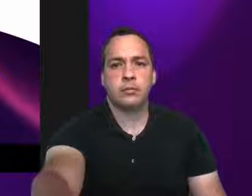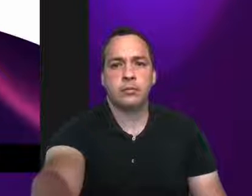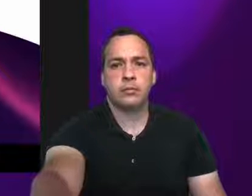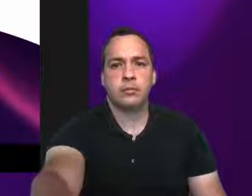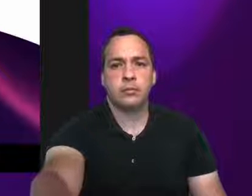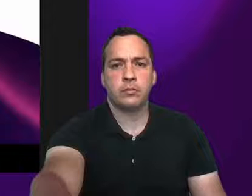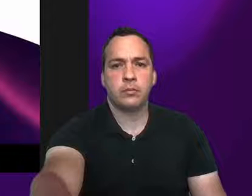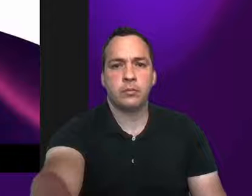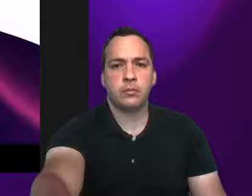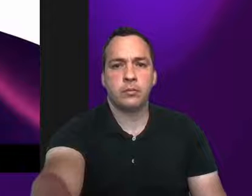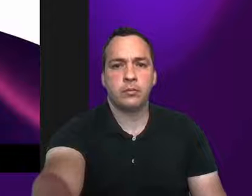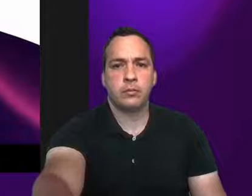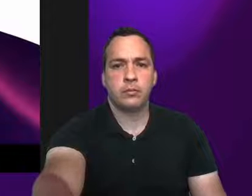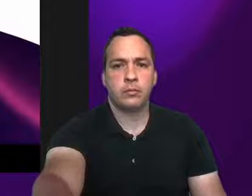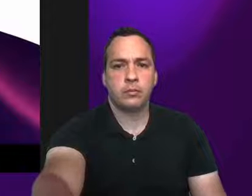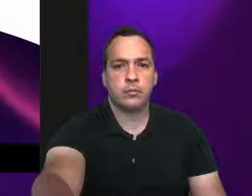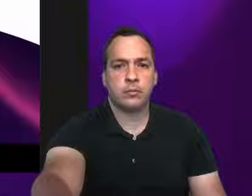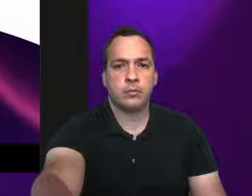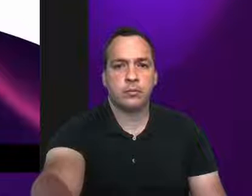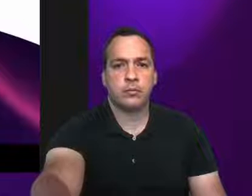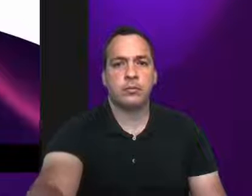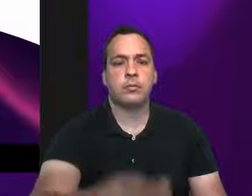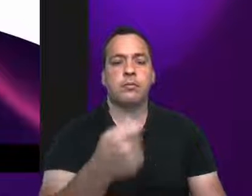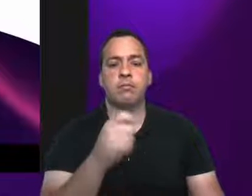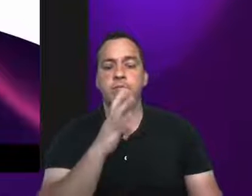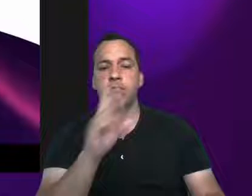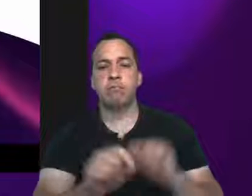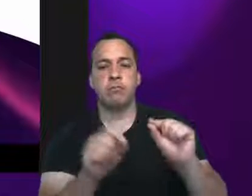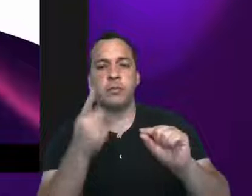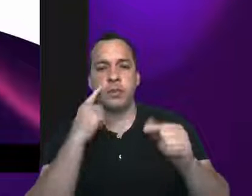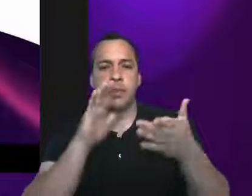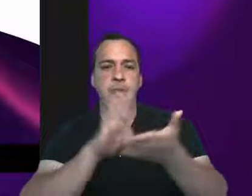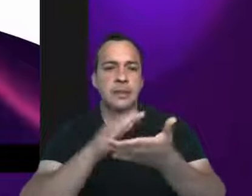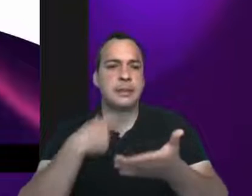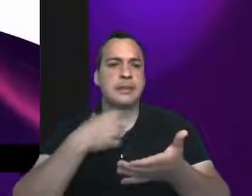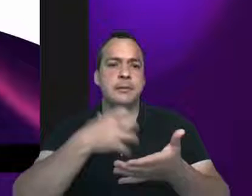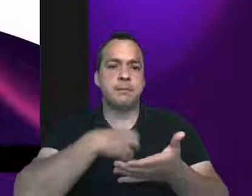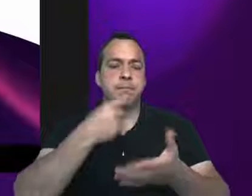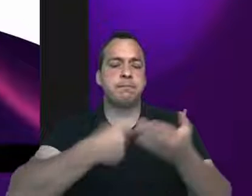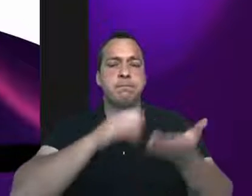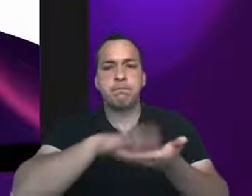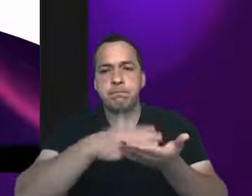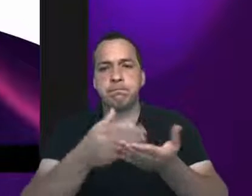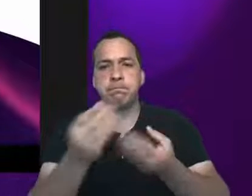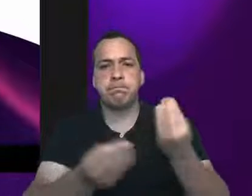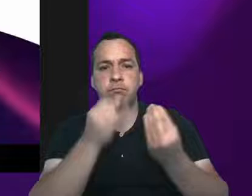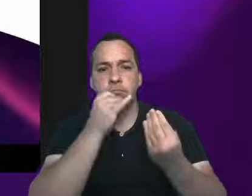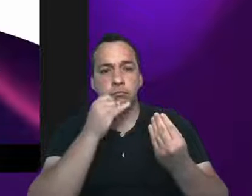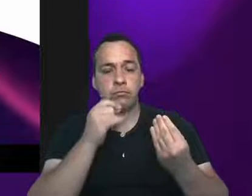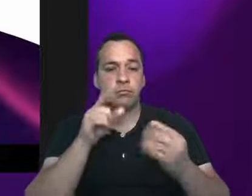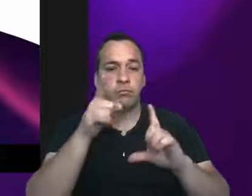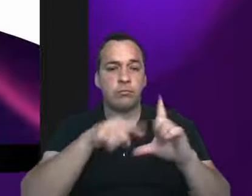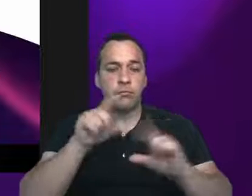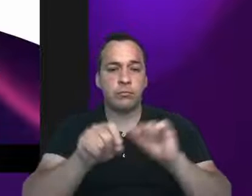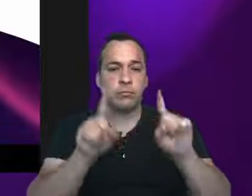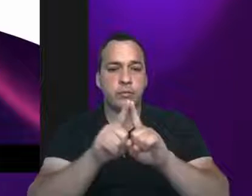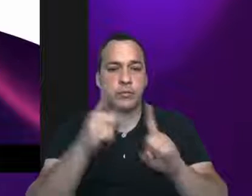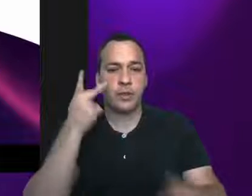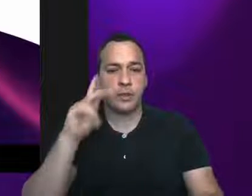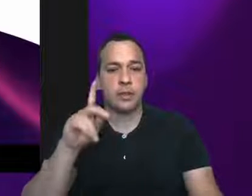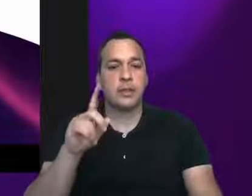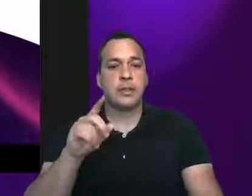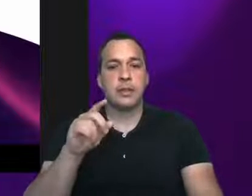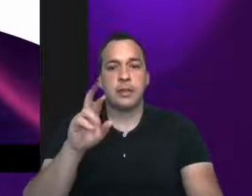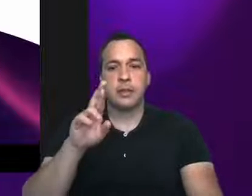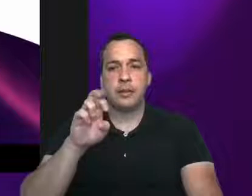Eu tenho que conhecer para interpretar de forma correta as curvas da hepática, da porta e da renal. Por exemplo, a